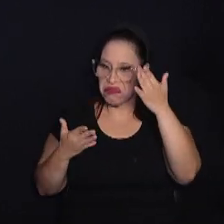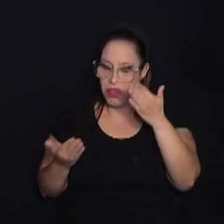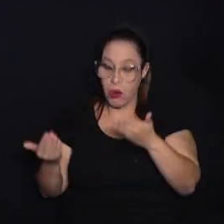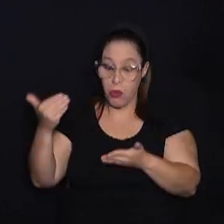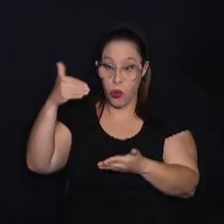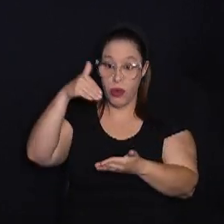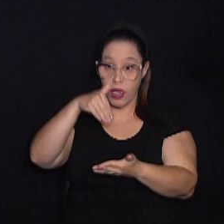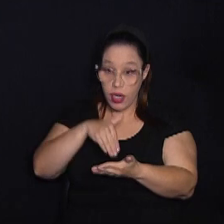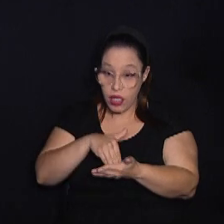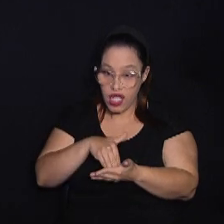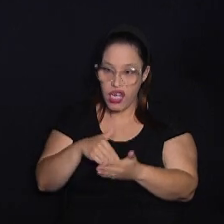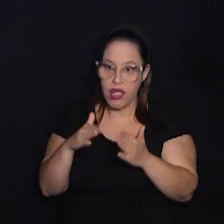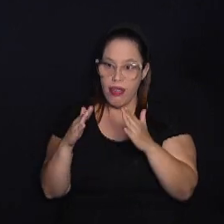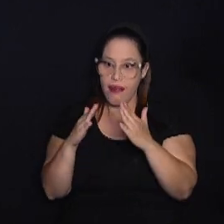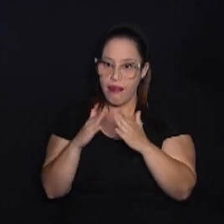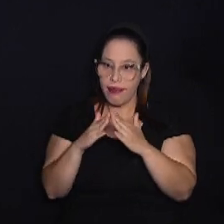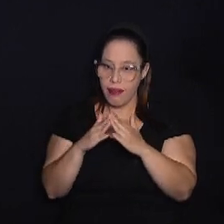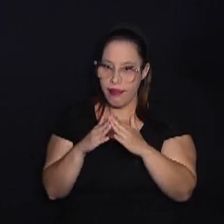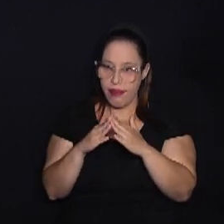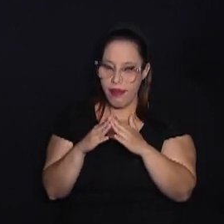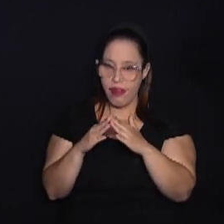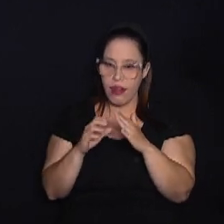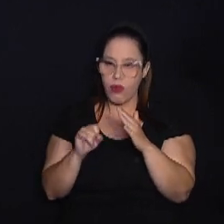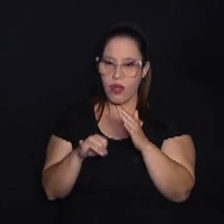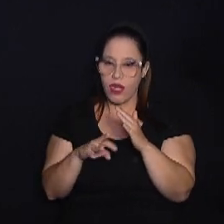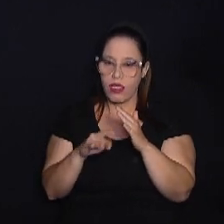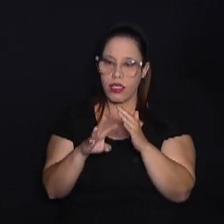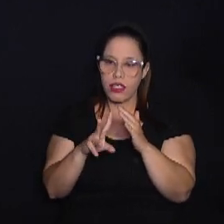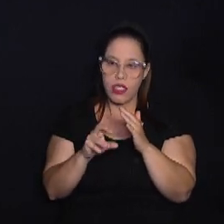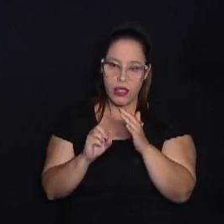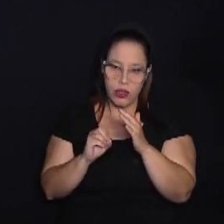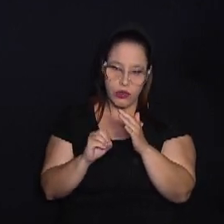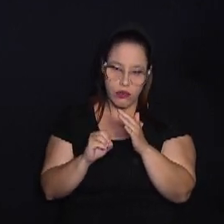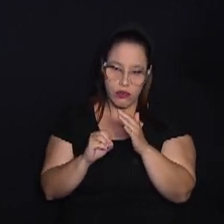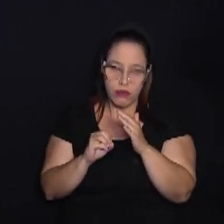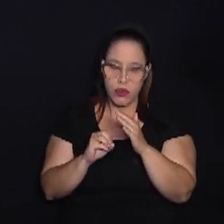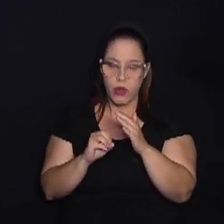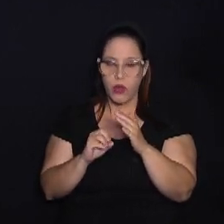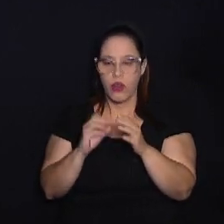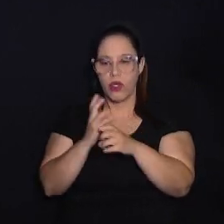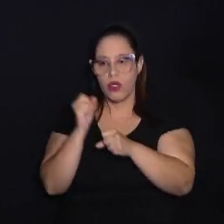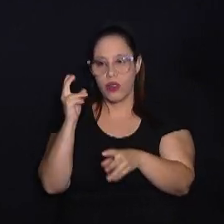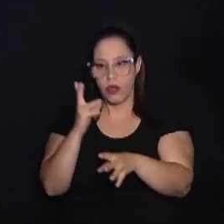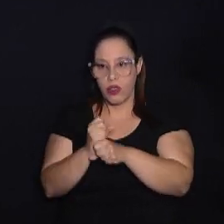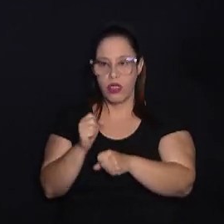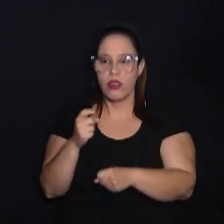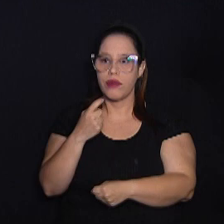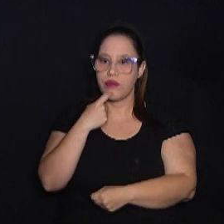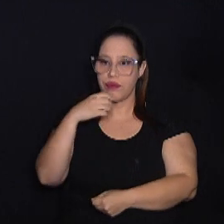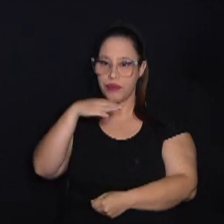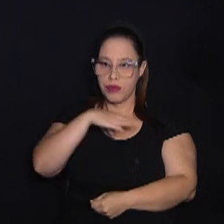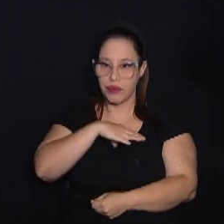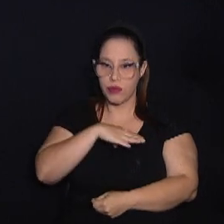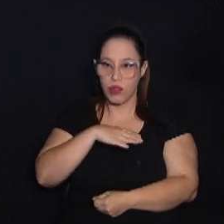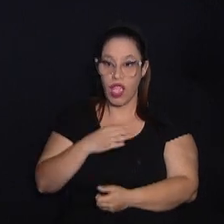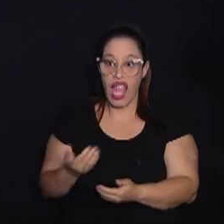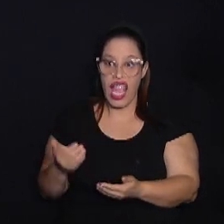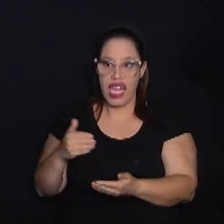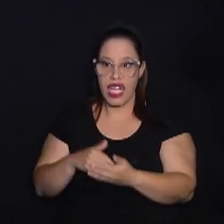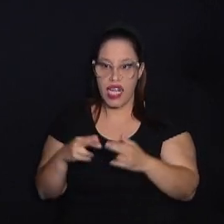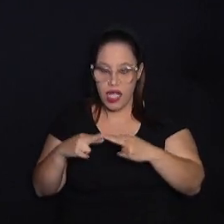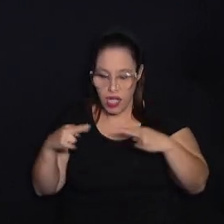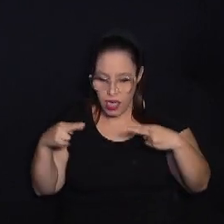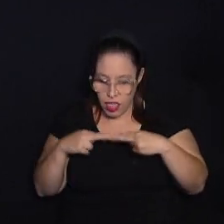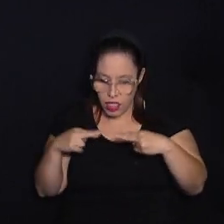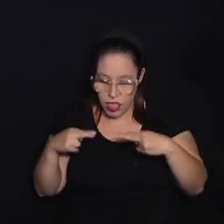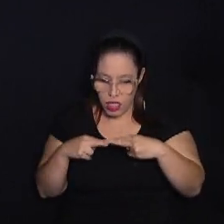aqui para dentro da casa, né, do profissional de contabilidade, do sindicato dos contabilistas de Campinas, essa sessão, instalar aqui